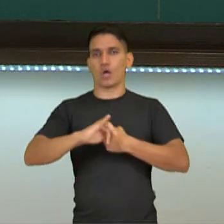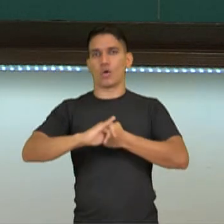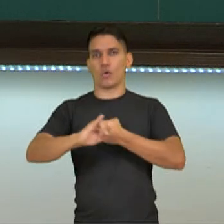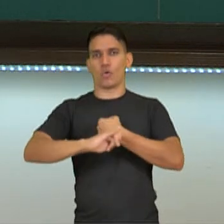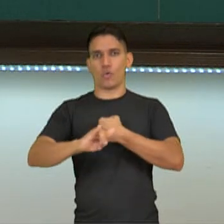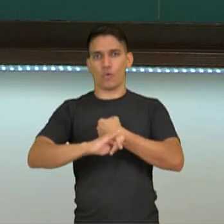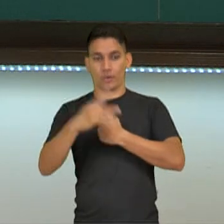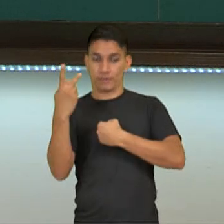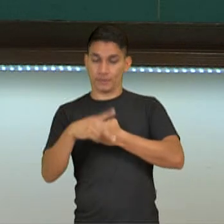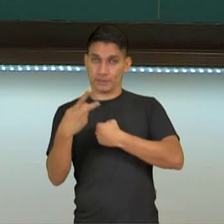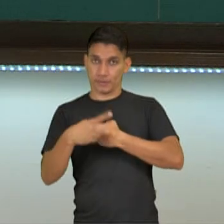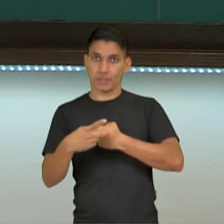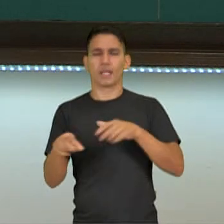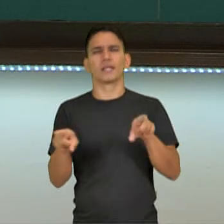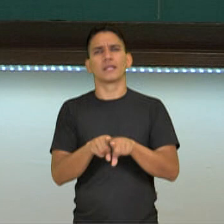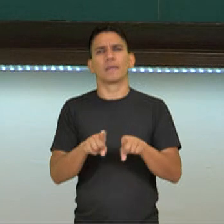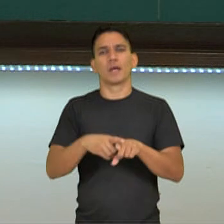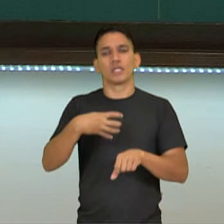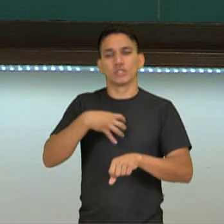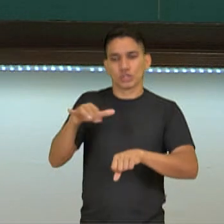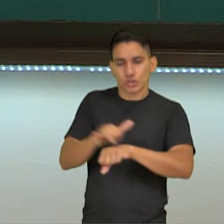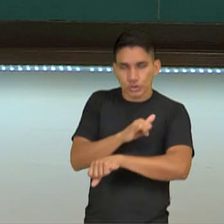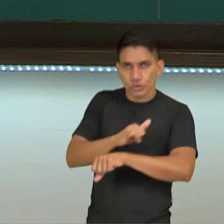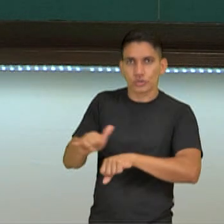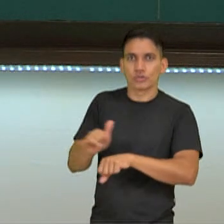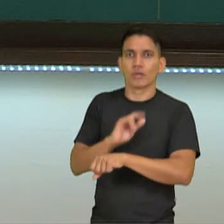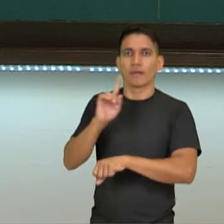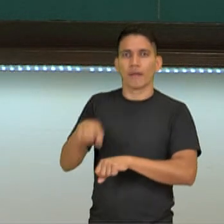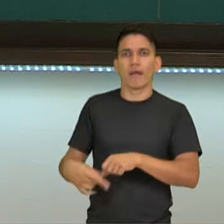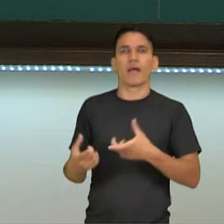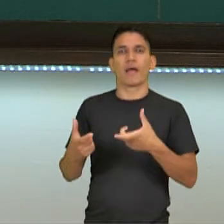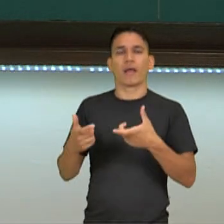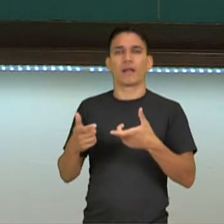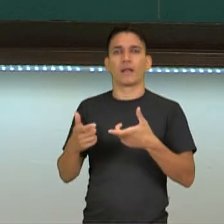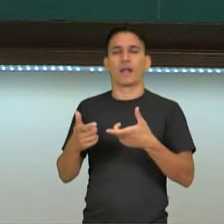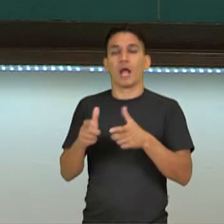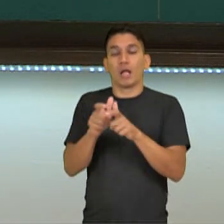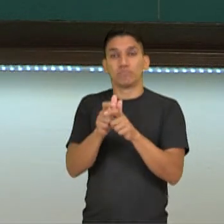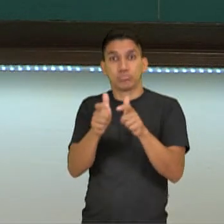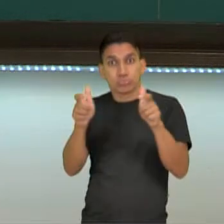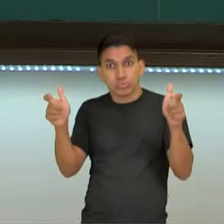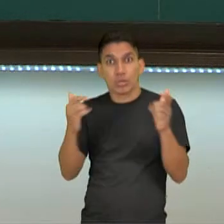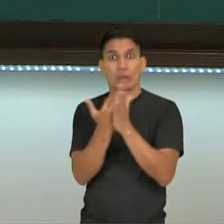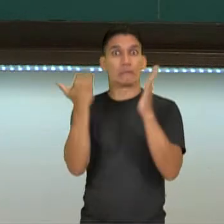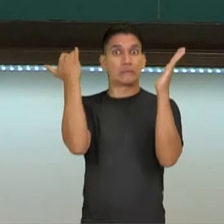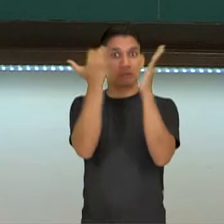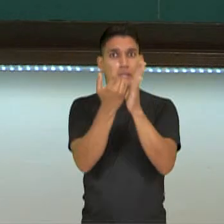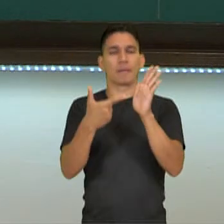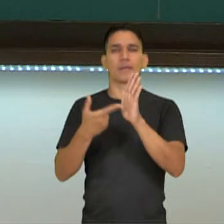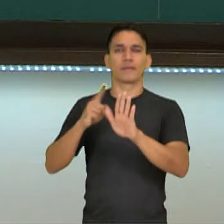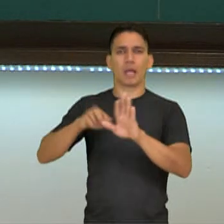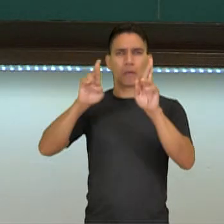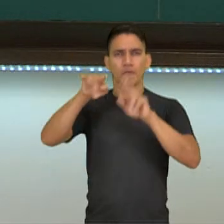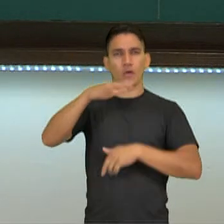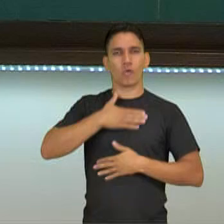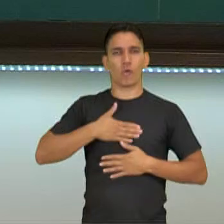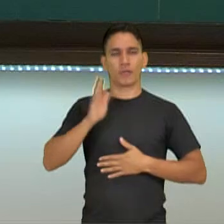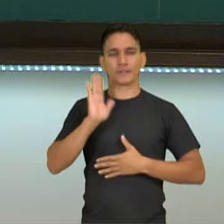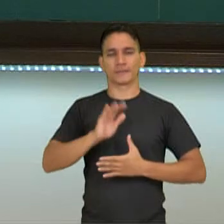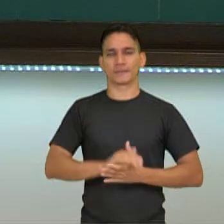crônica, um pouquinho de figuras de linguagem, a hipérbole e a metáfora, né? Espero que vocês tenham gostado e até breve.